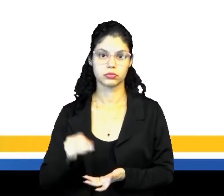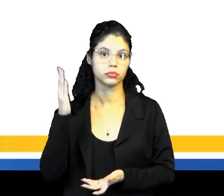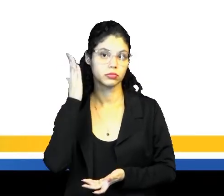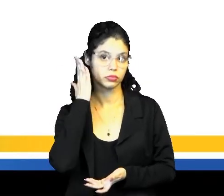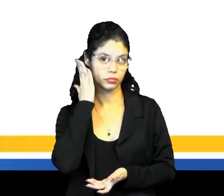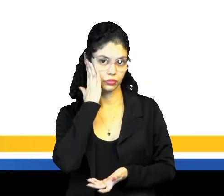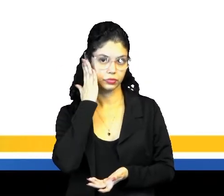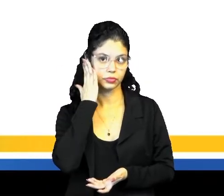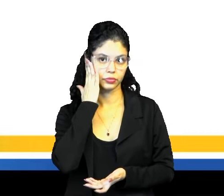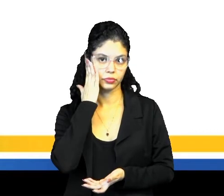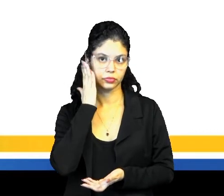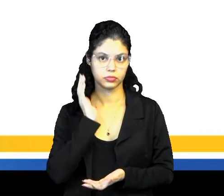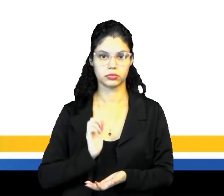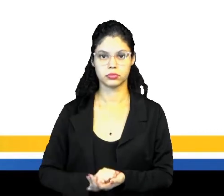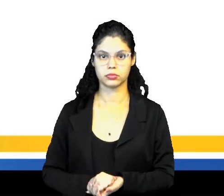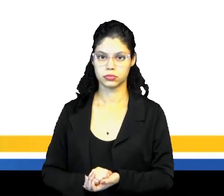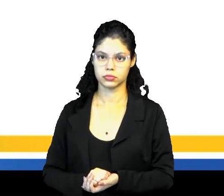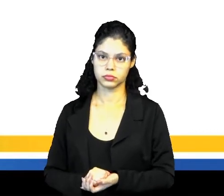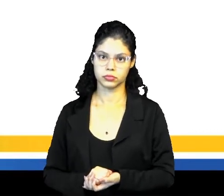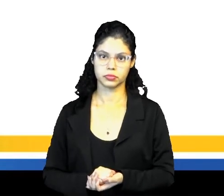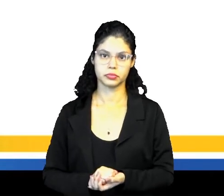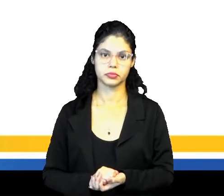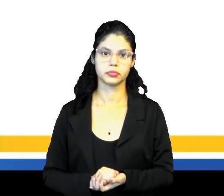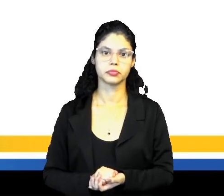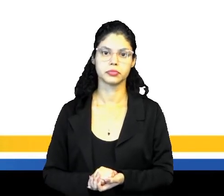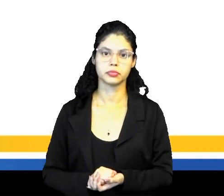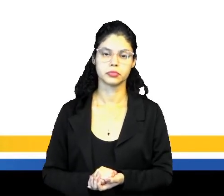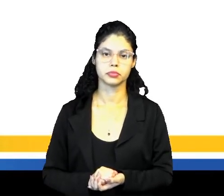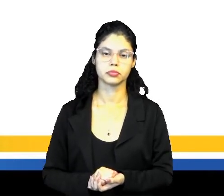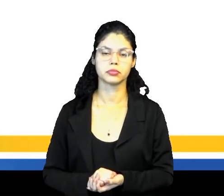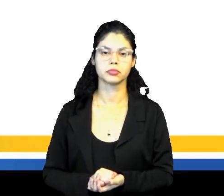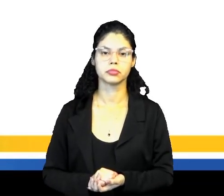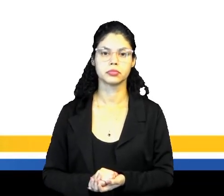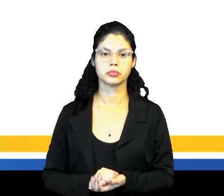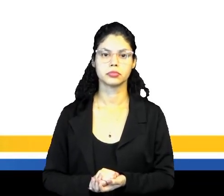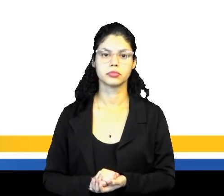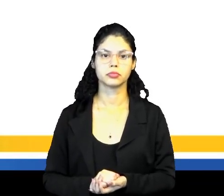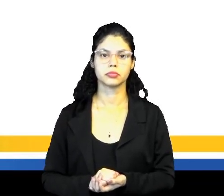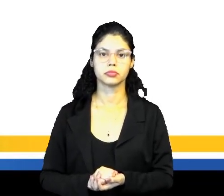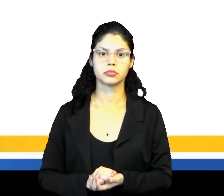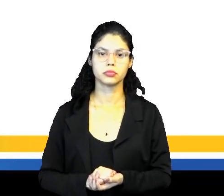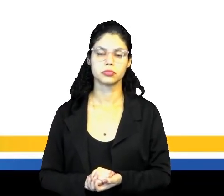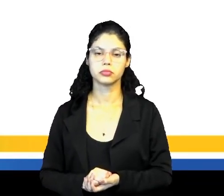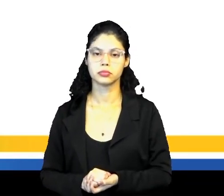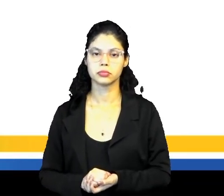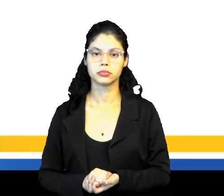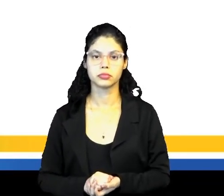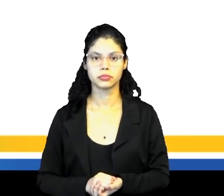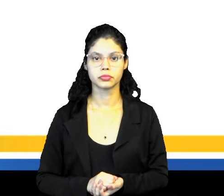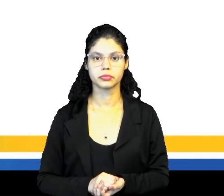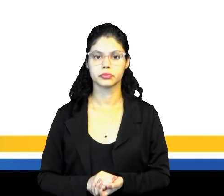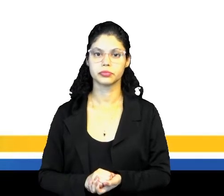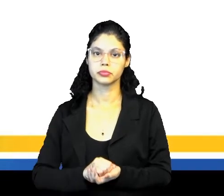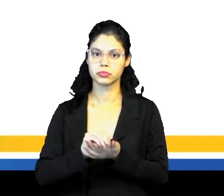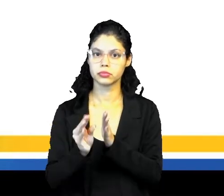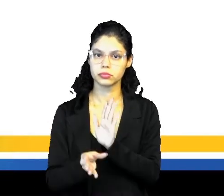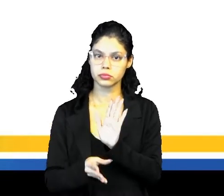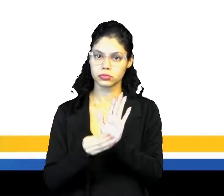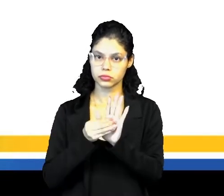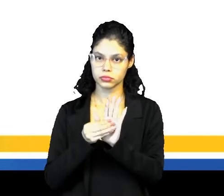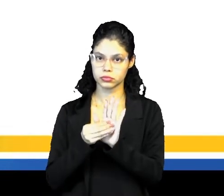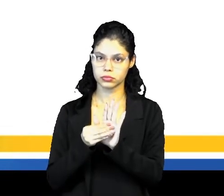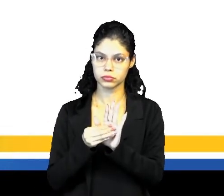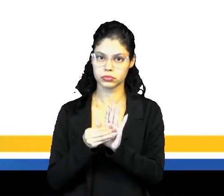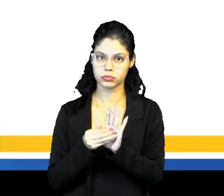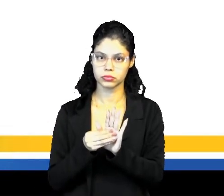out significa entender, captar com muita dificuldade, né? Entender com dificuldade. Preencher, no caso